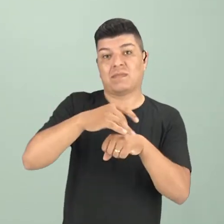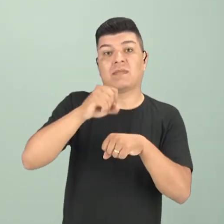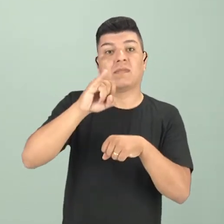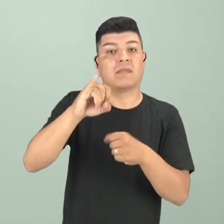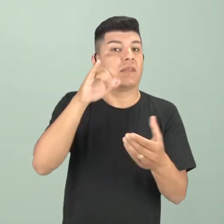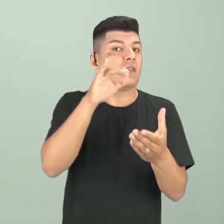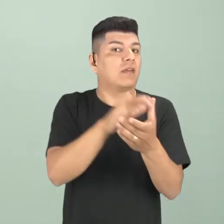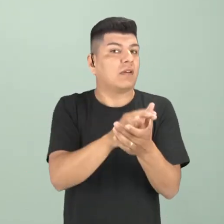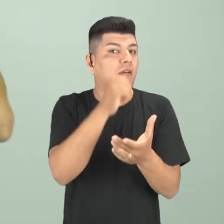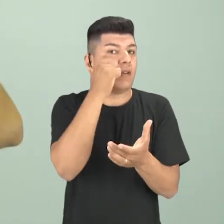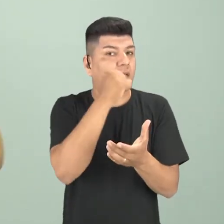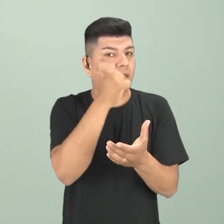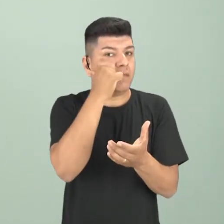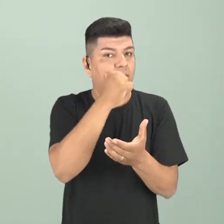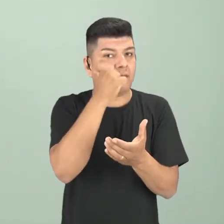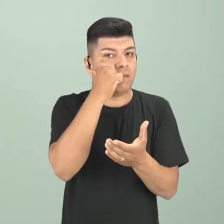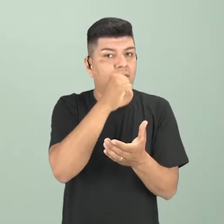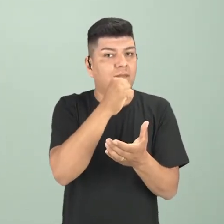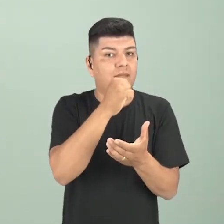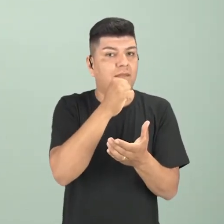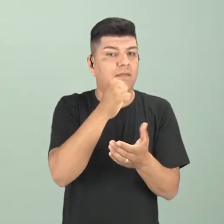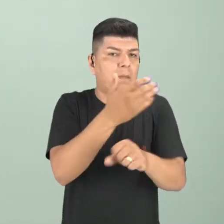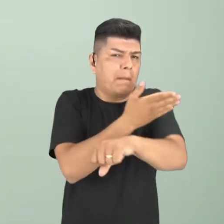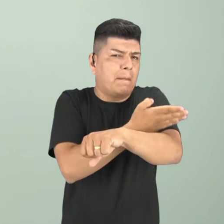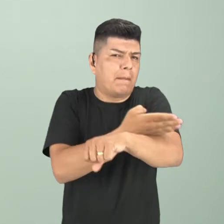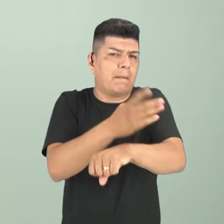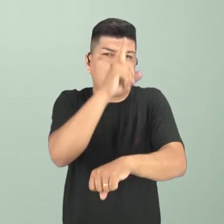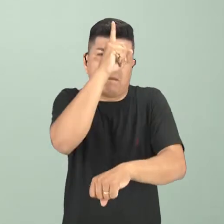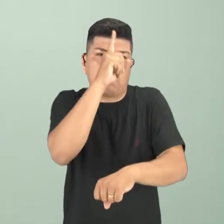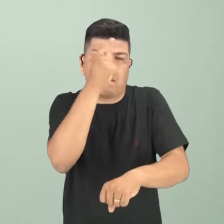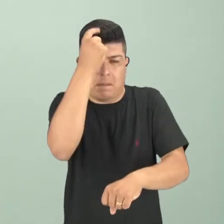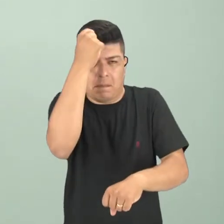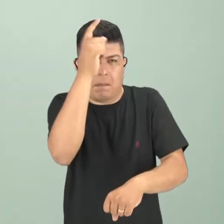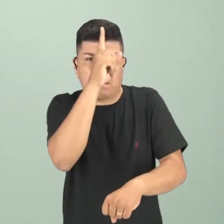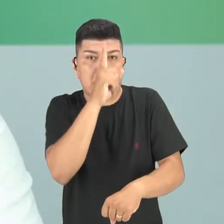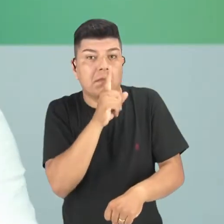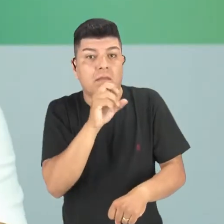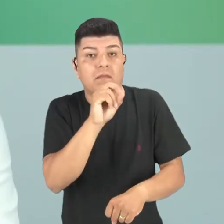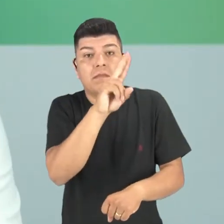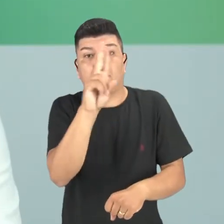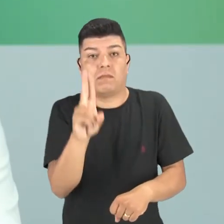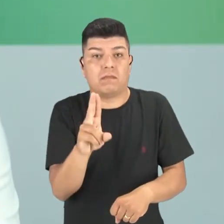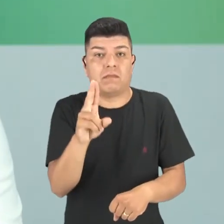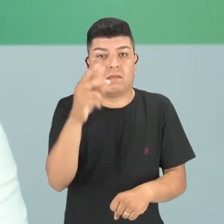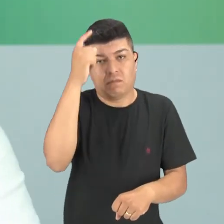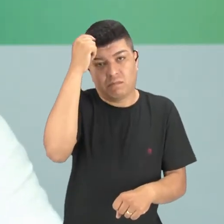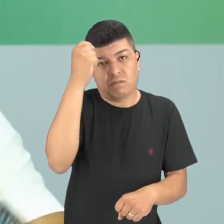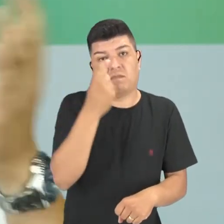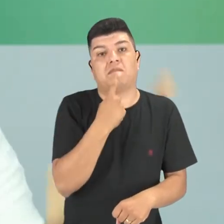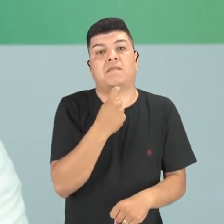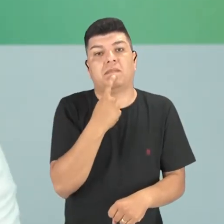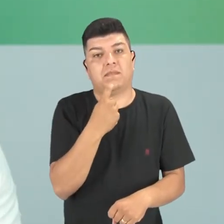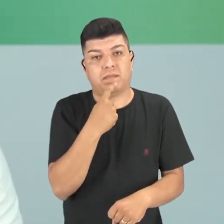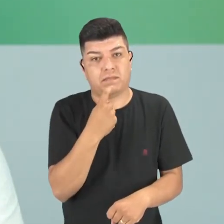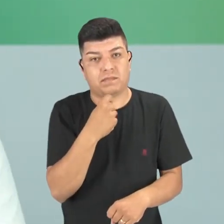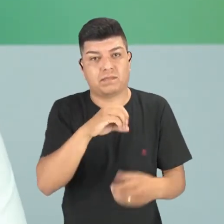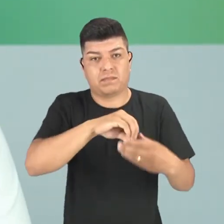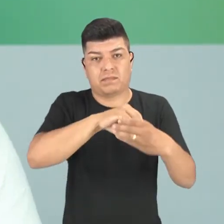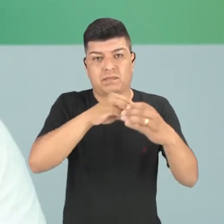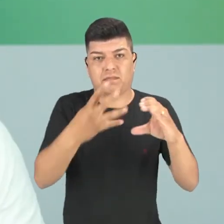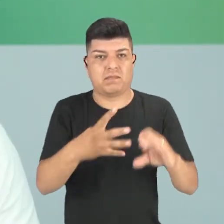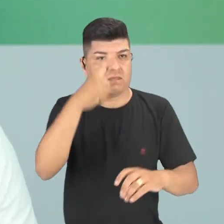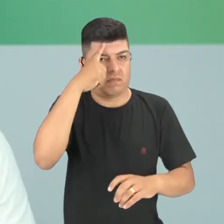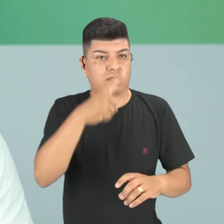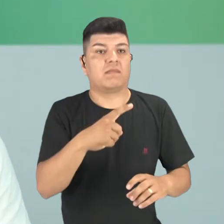a cor de cabelo bem semelhante a minha A não ser que eu case com uma mulher né muito branca loira enfim